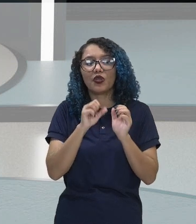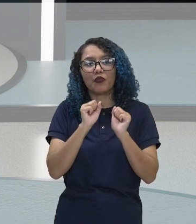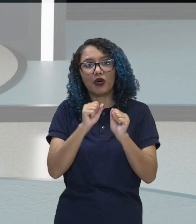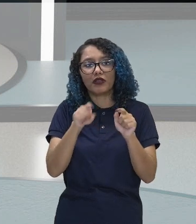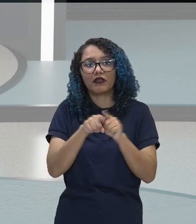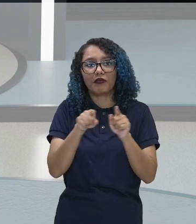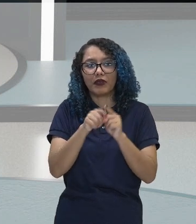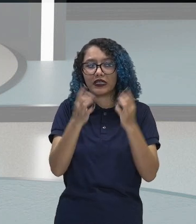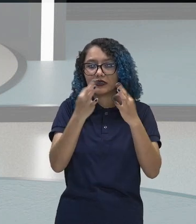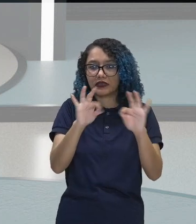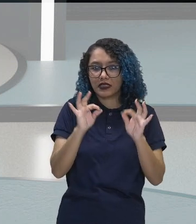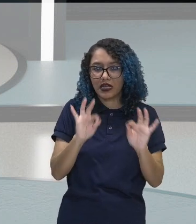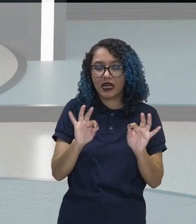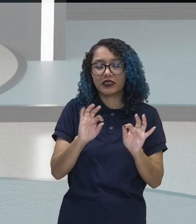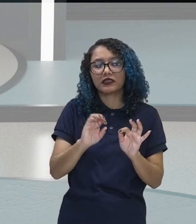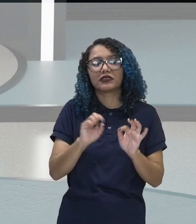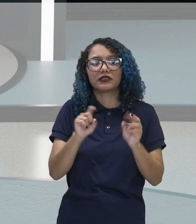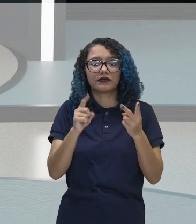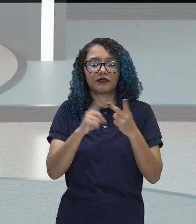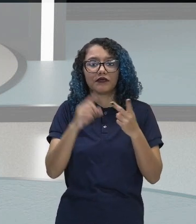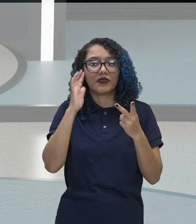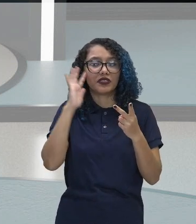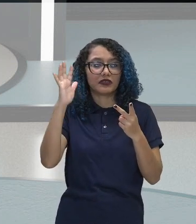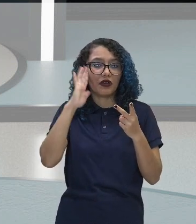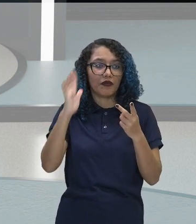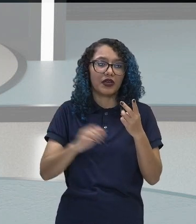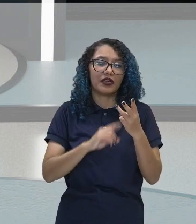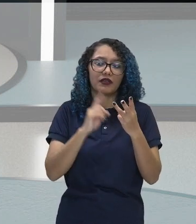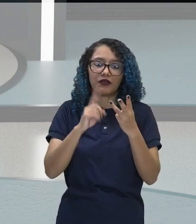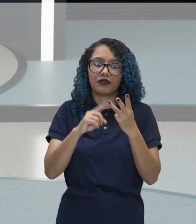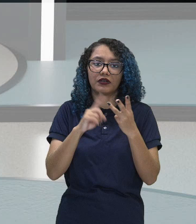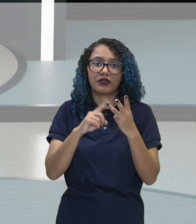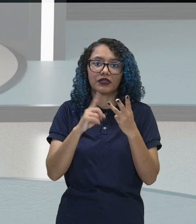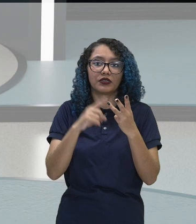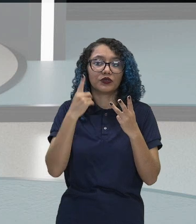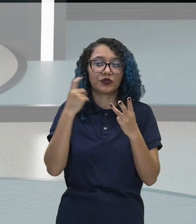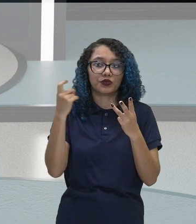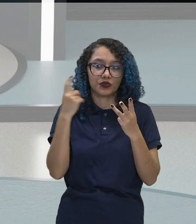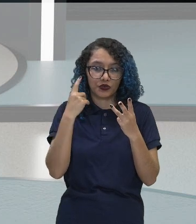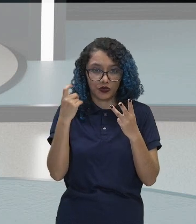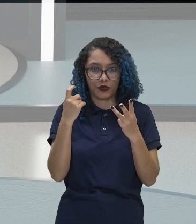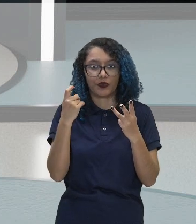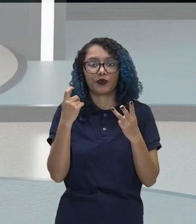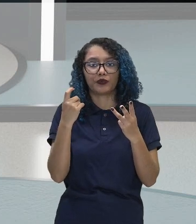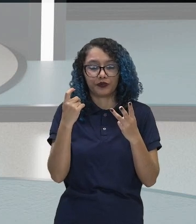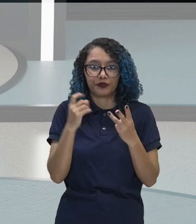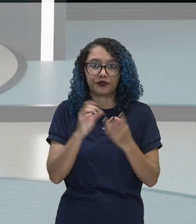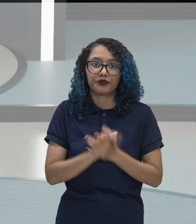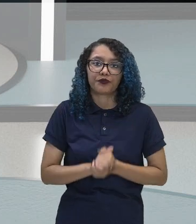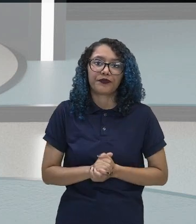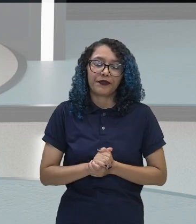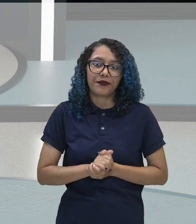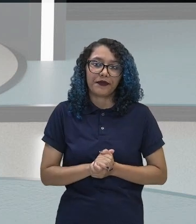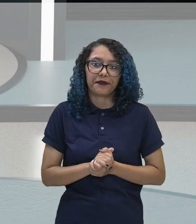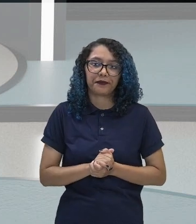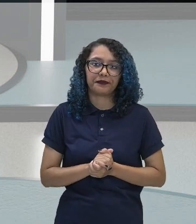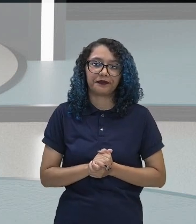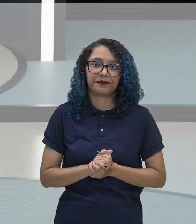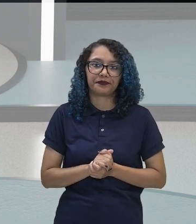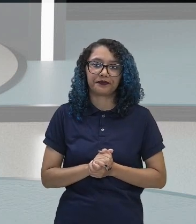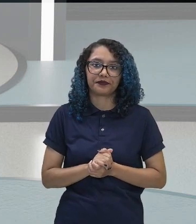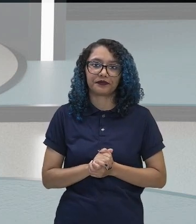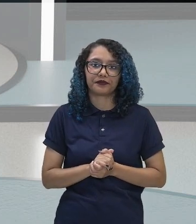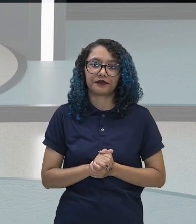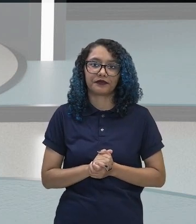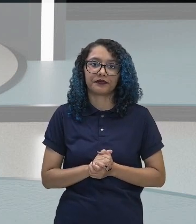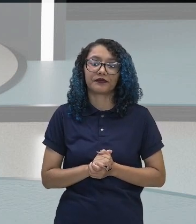construção, figuras de pensamento e figuras de som ou harmonia. As figuras